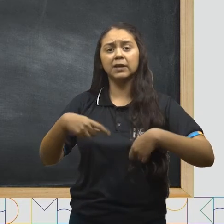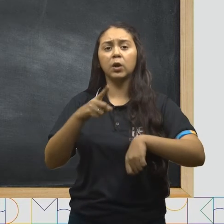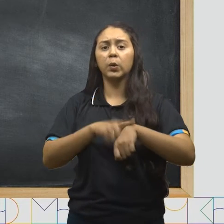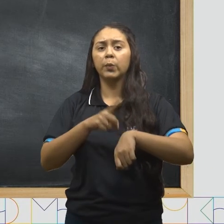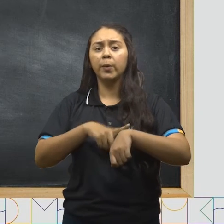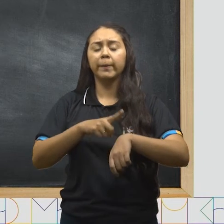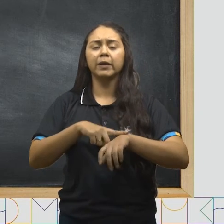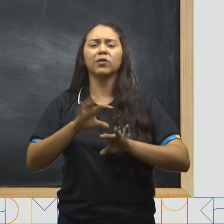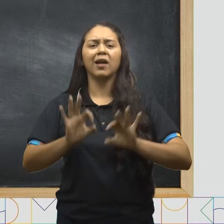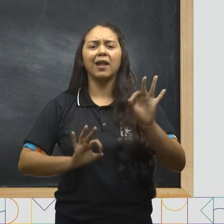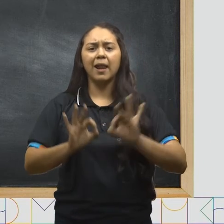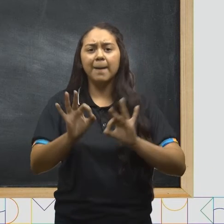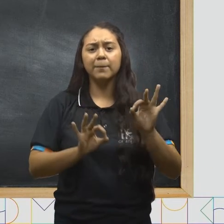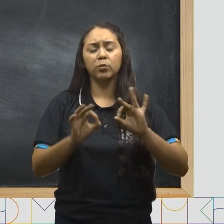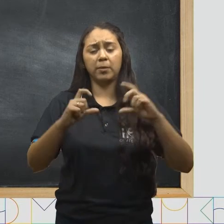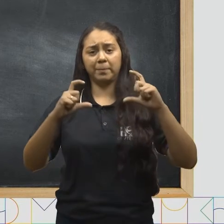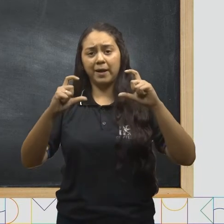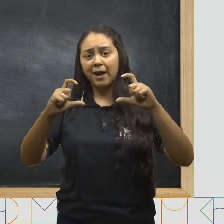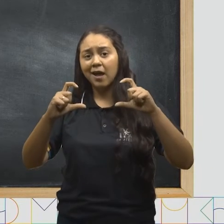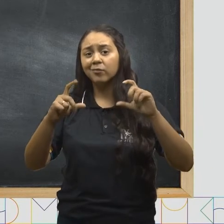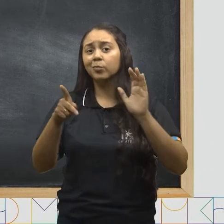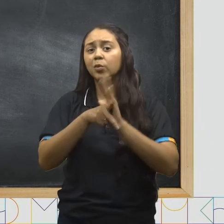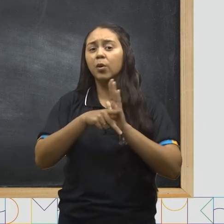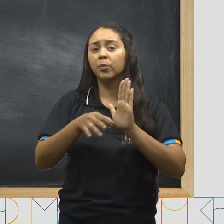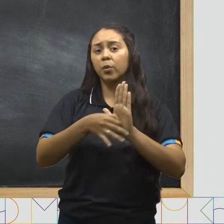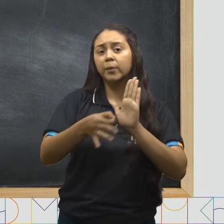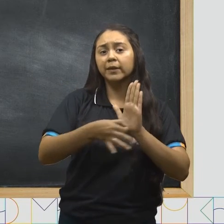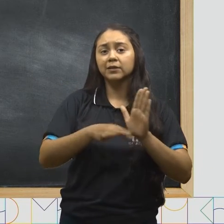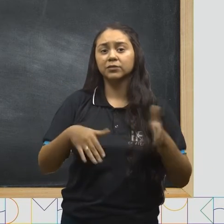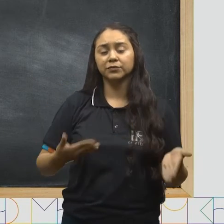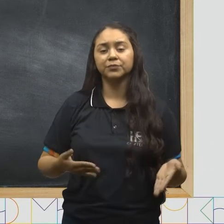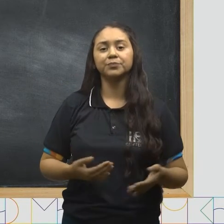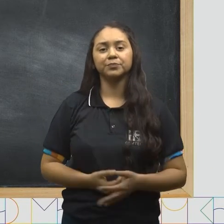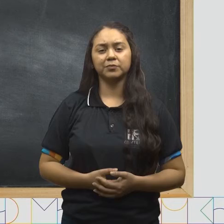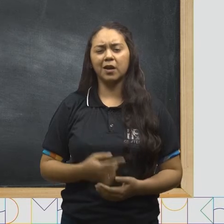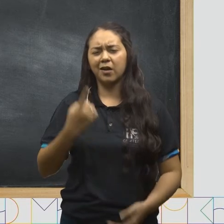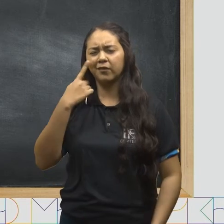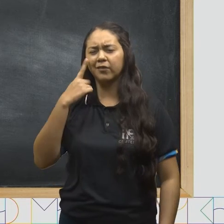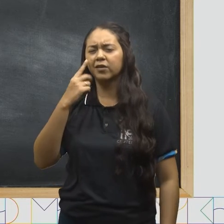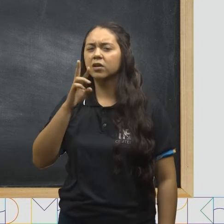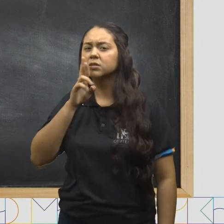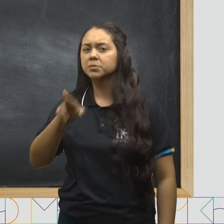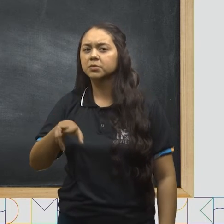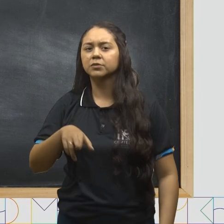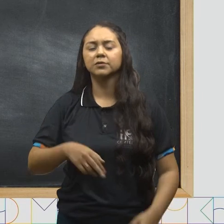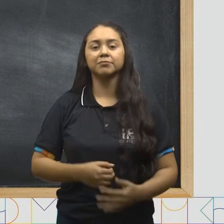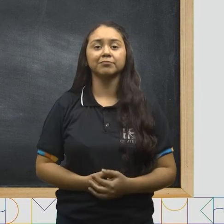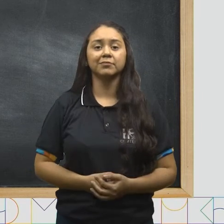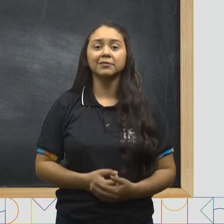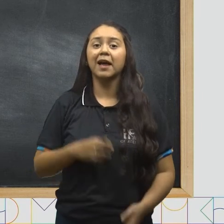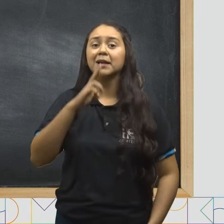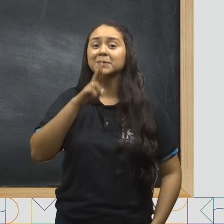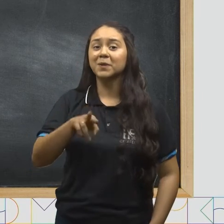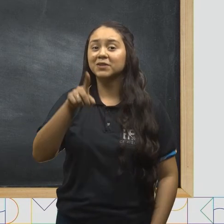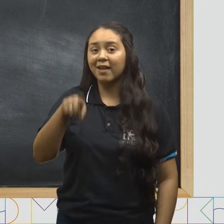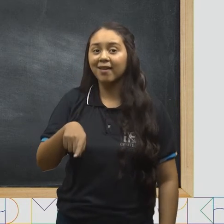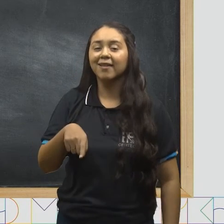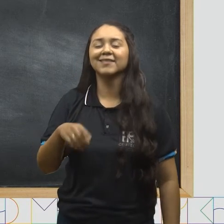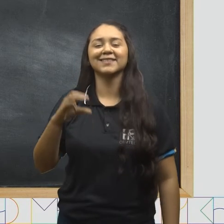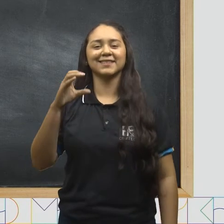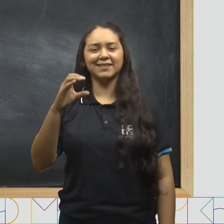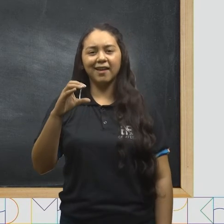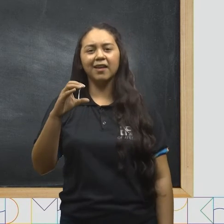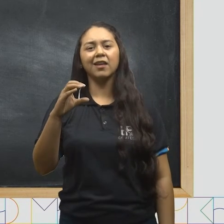para elaborar um parágrafo opinativo? Vamos à resposta? A resposta